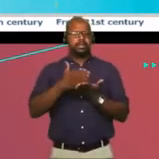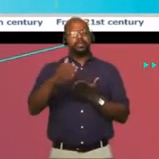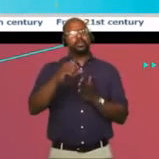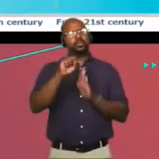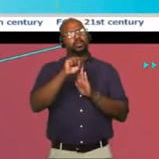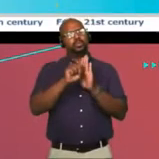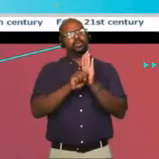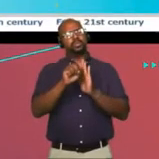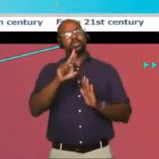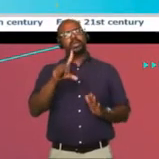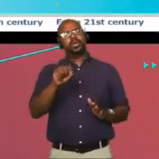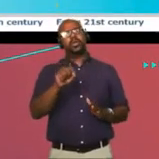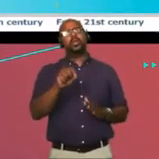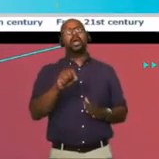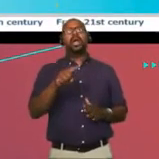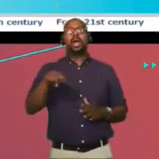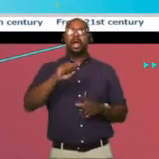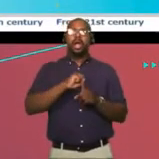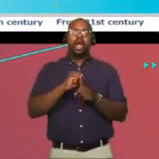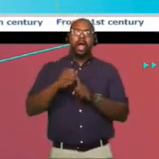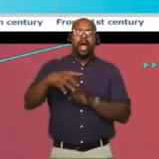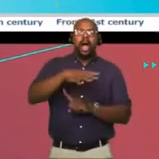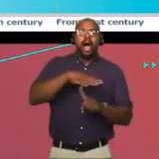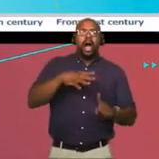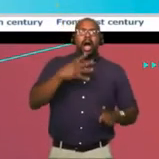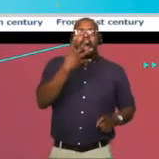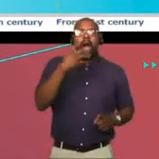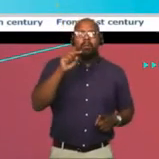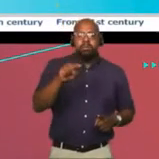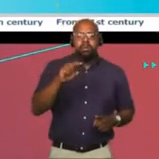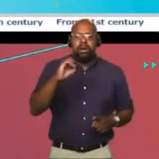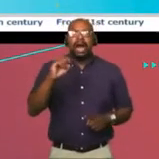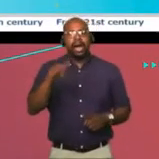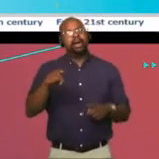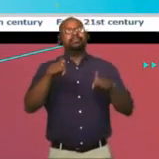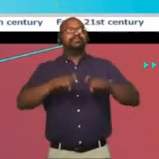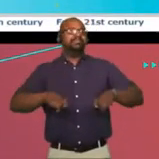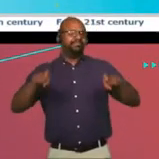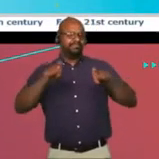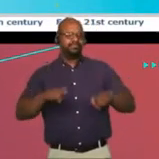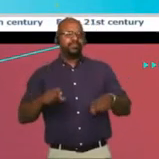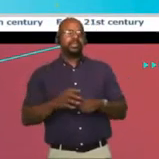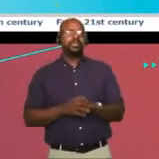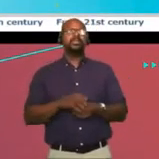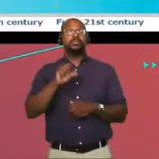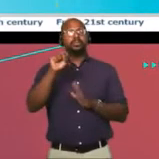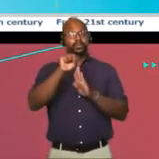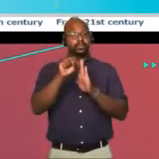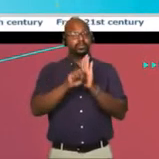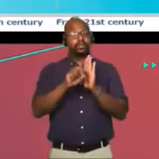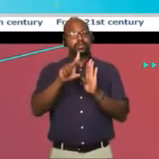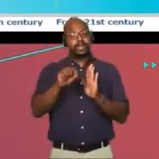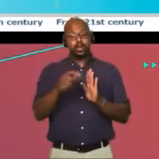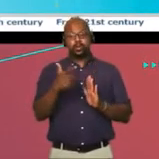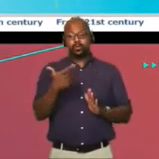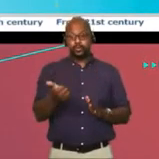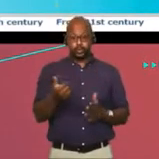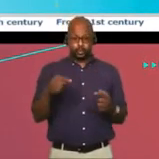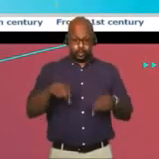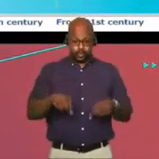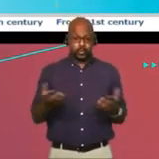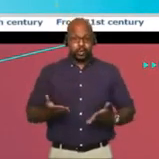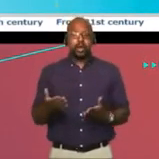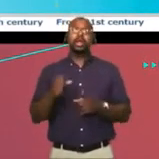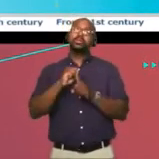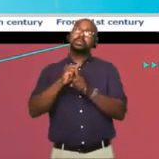século a sociedade 4.0 que a sociedade da informática e no século 21 nós estamos vivendo